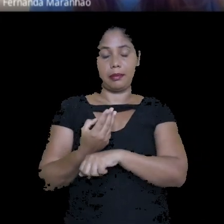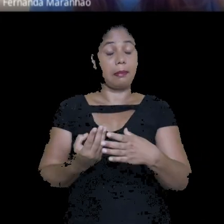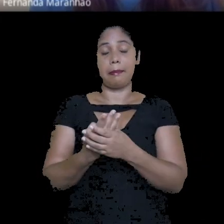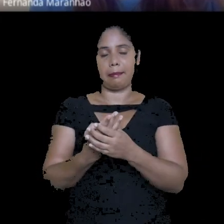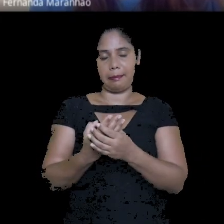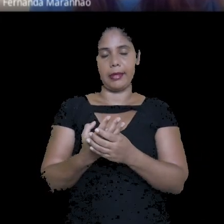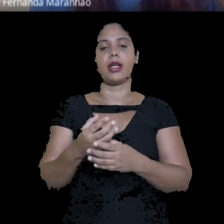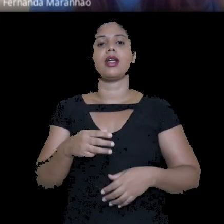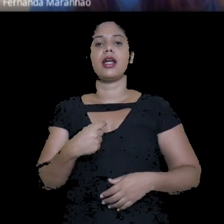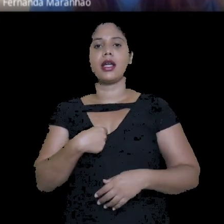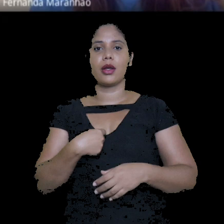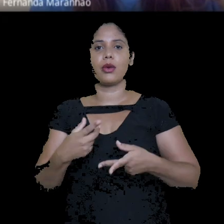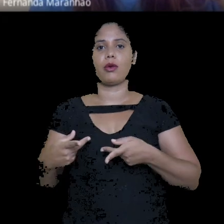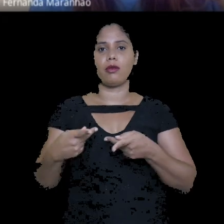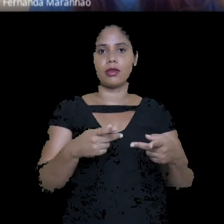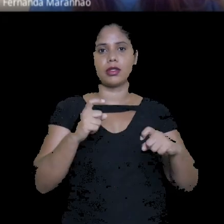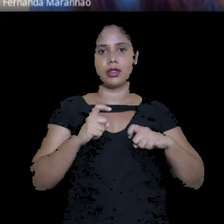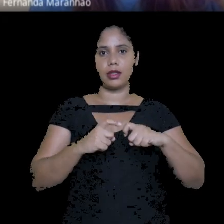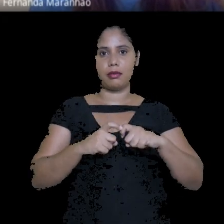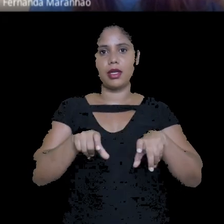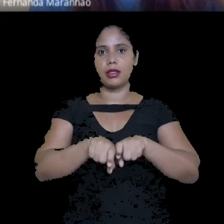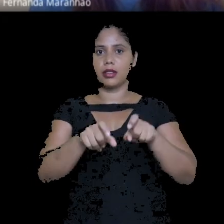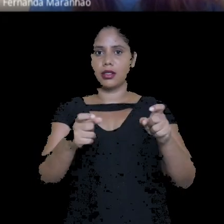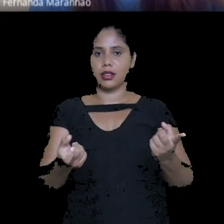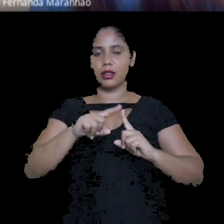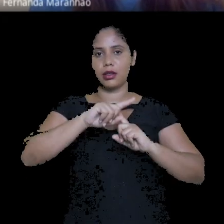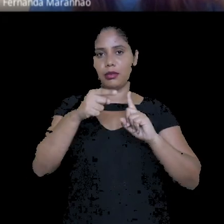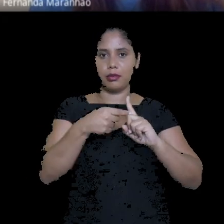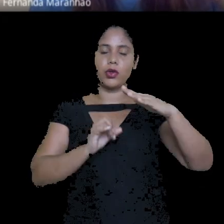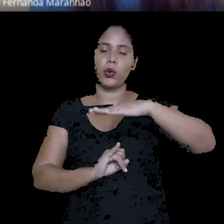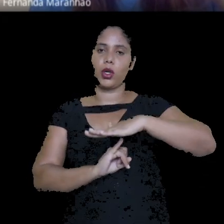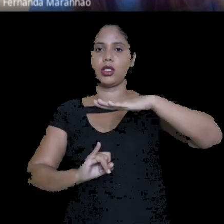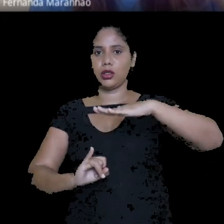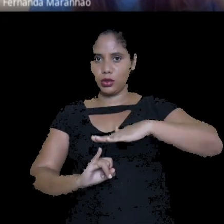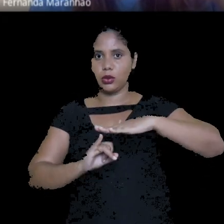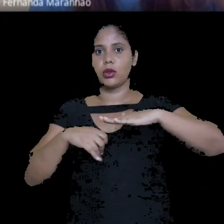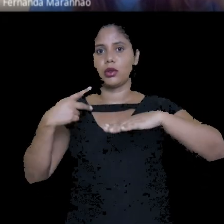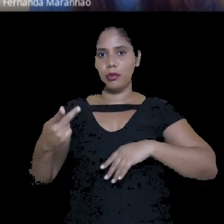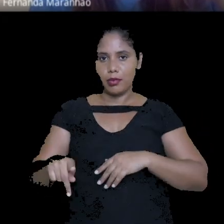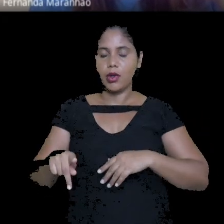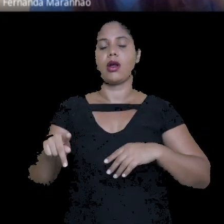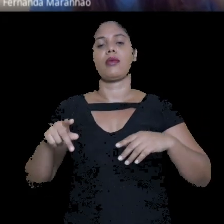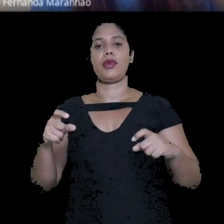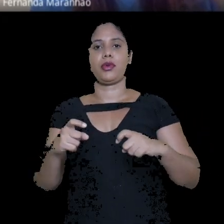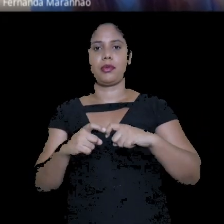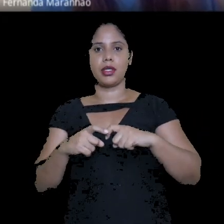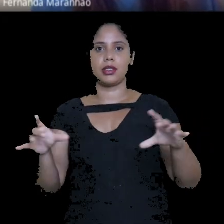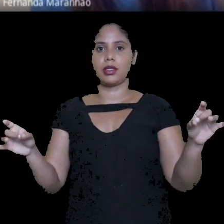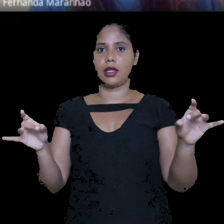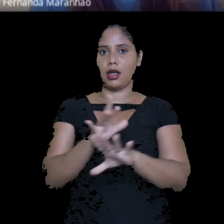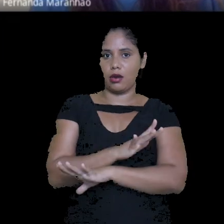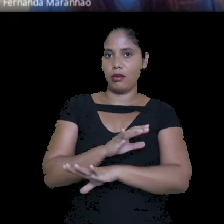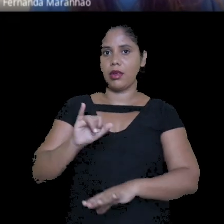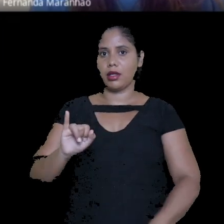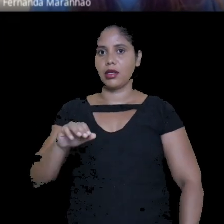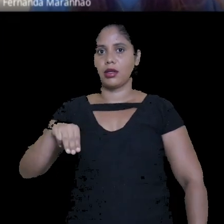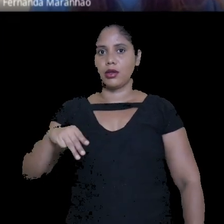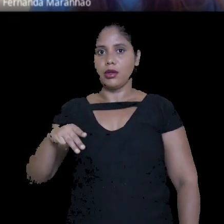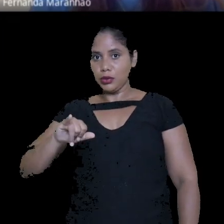pelo Instituto de Medicina Integral Professor Fernando Figueira, IMIP, onde eu também fiz a residência médica em medicina